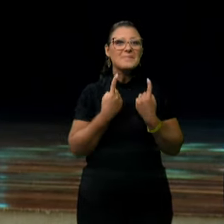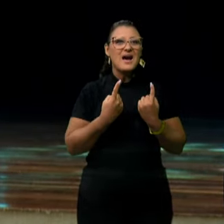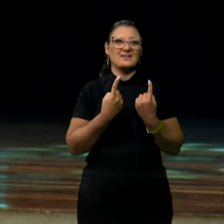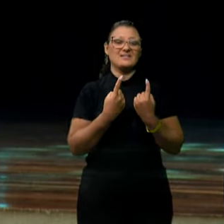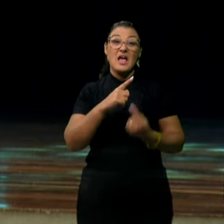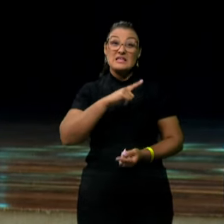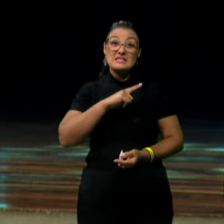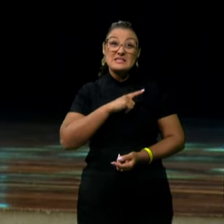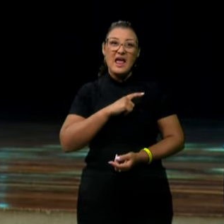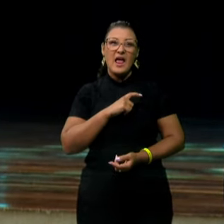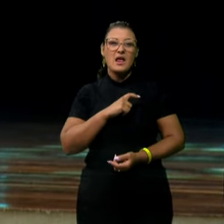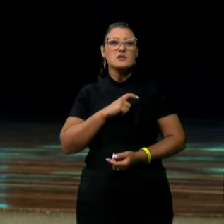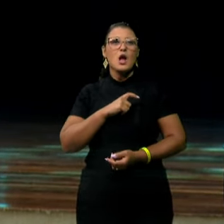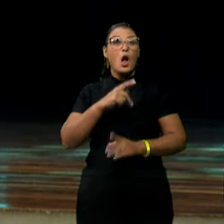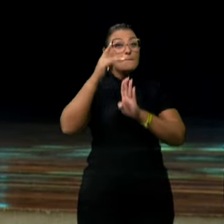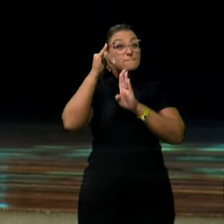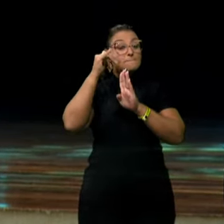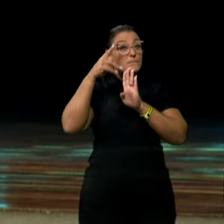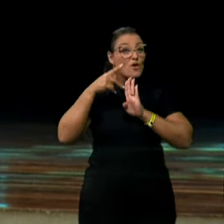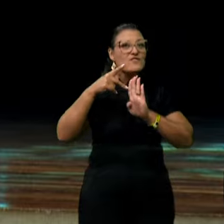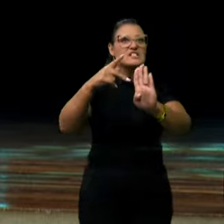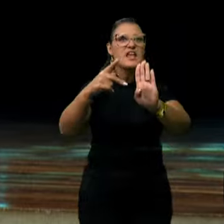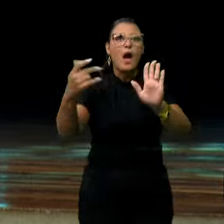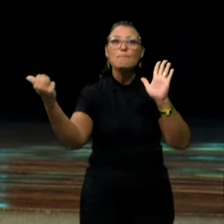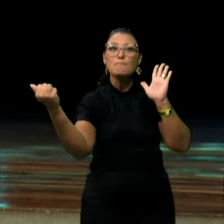foram seladas consagradas